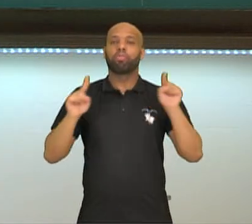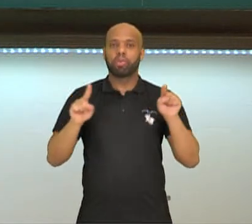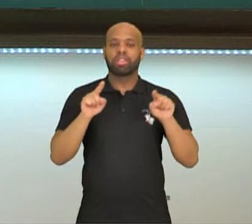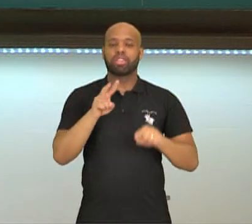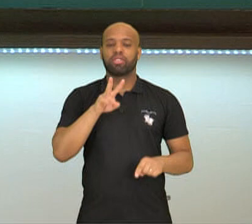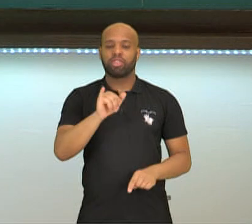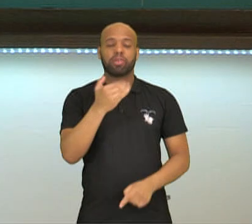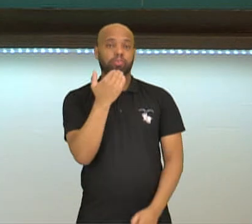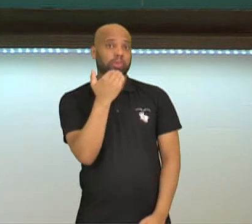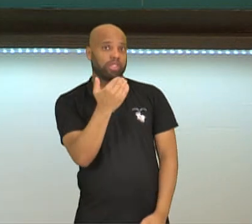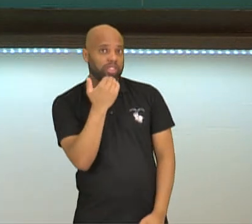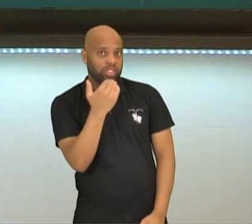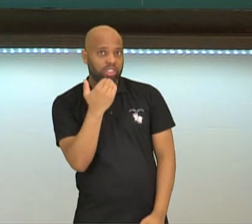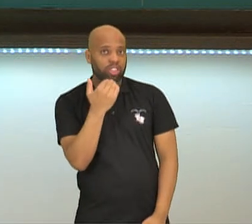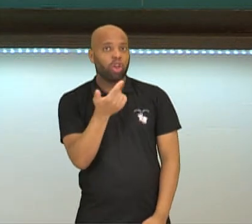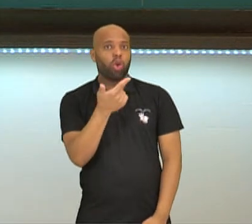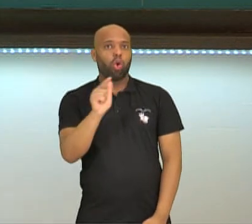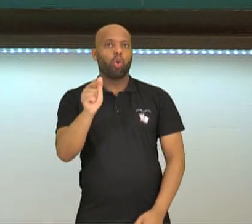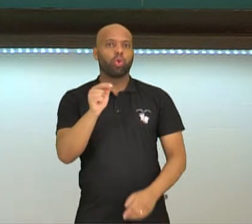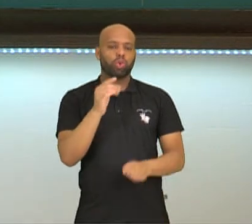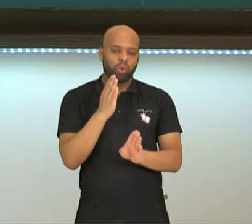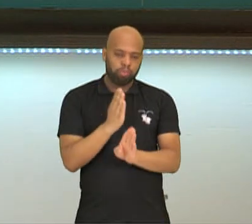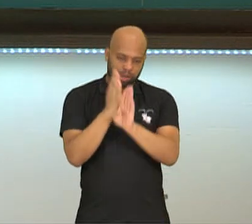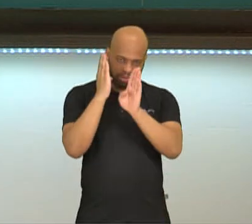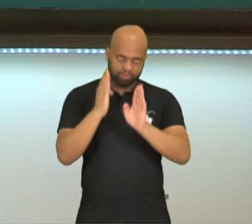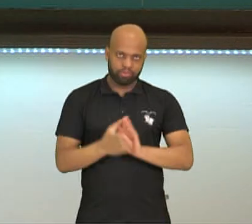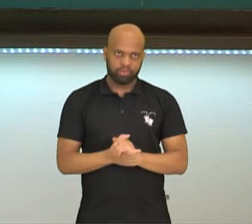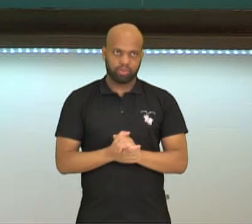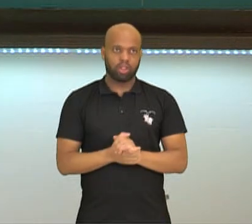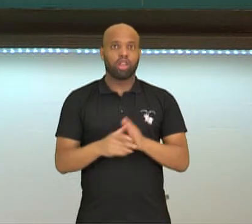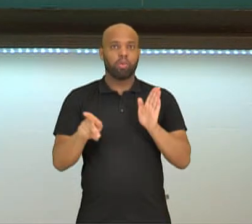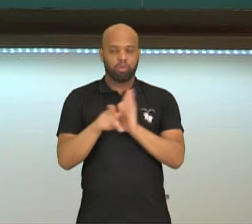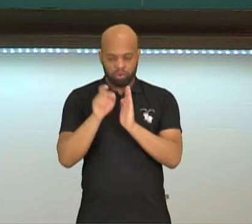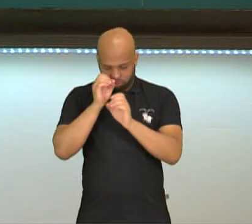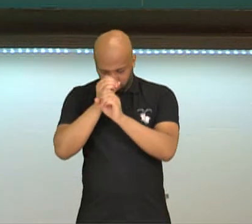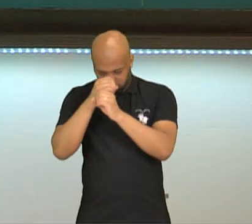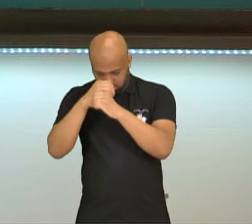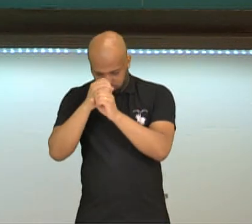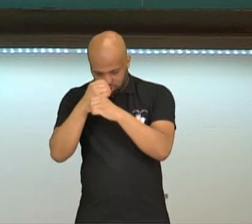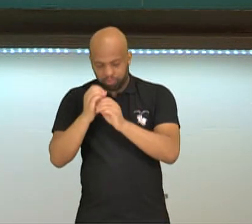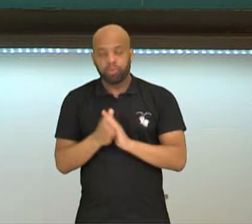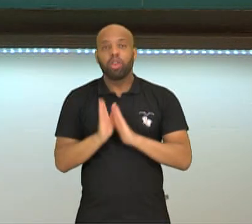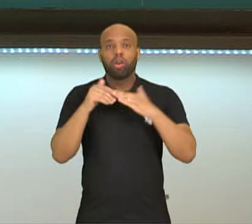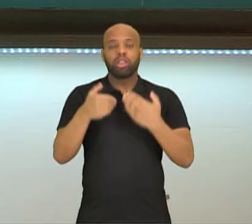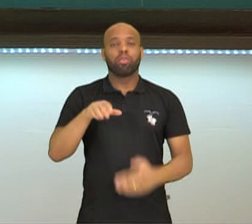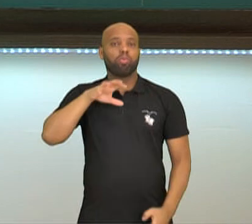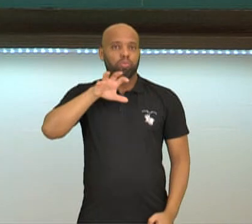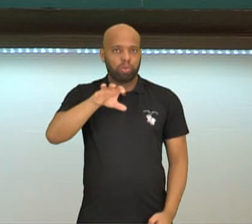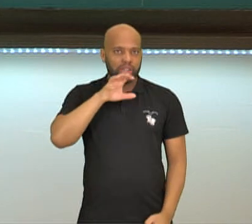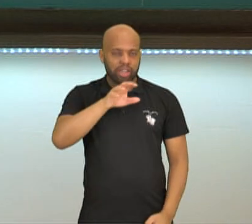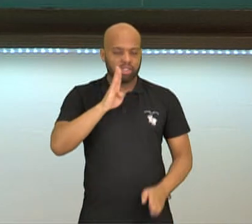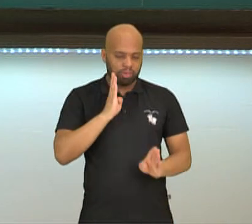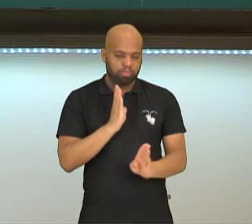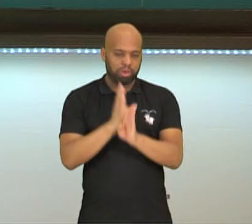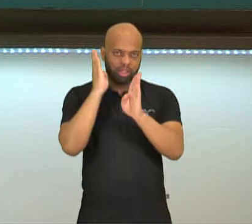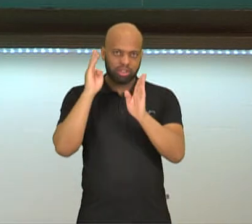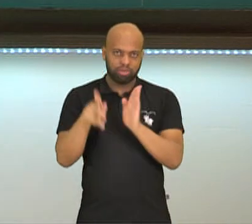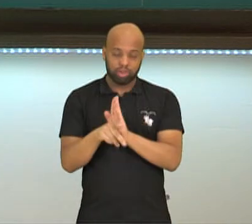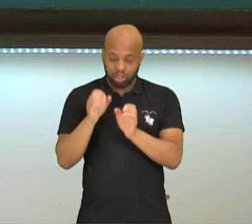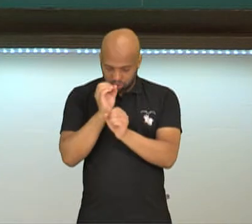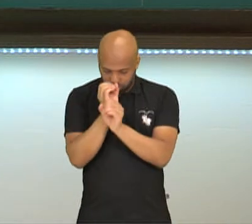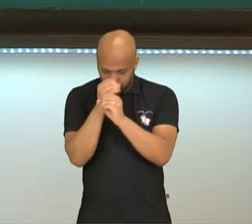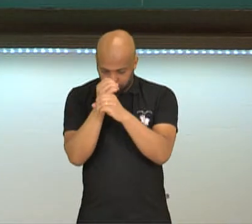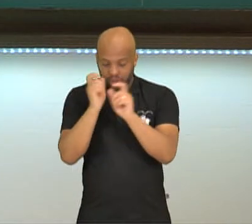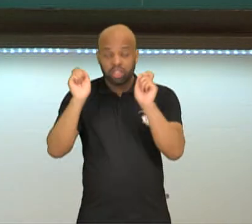vai solicitar outros exames laboratoriais. Esse diagnóstico laboratorial pode